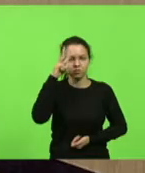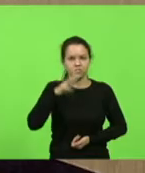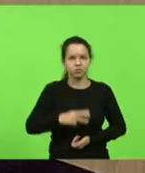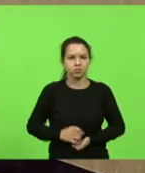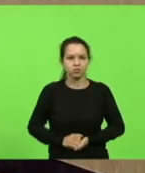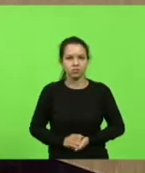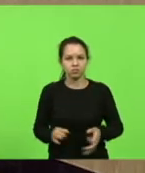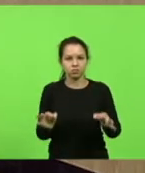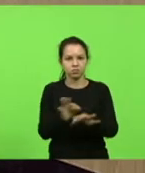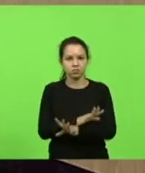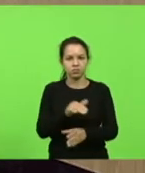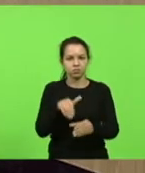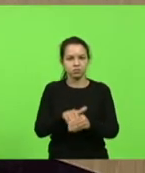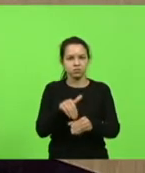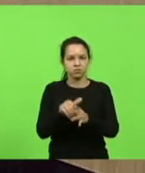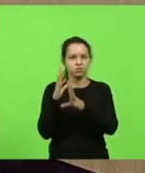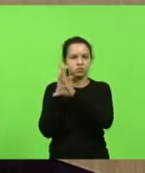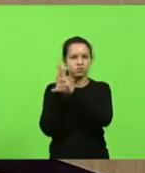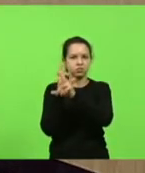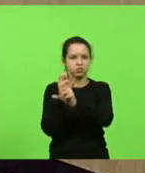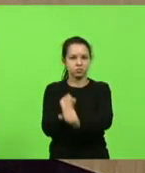Cerrada a votação, colho o resultado.